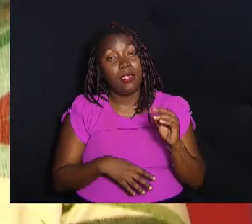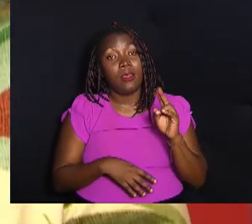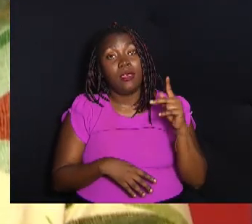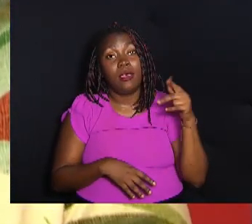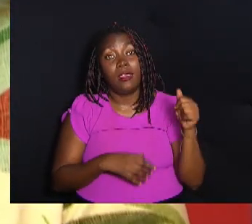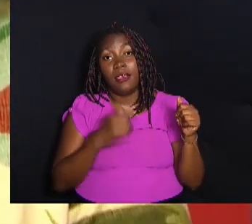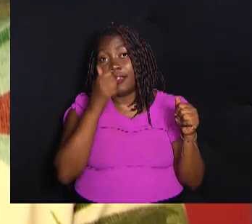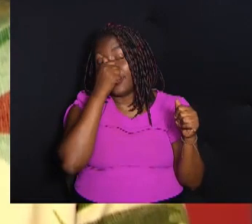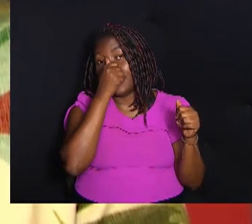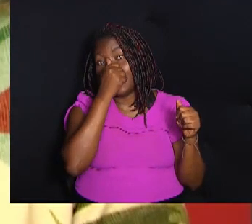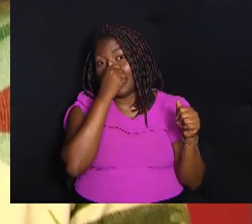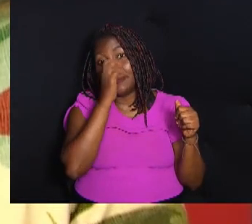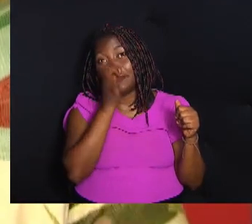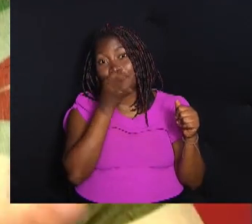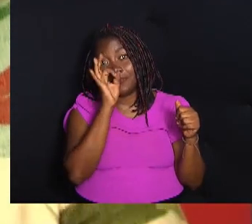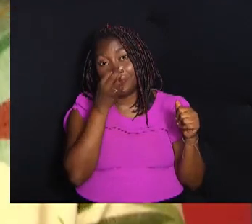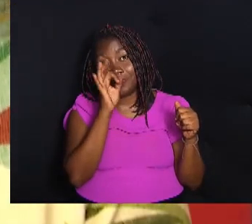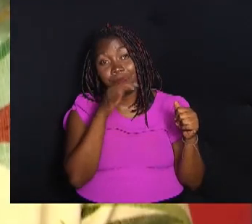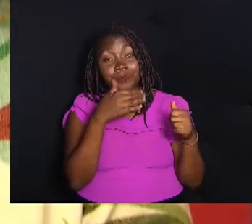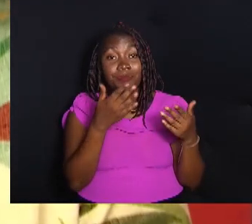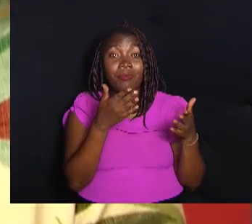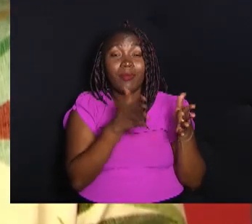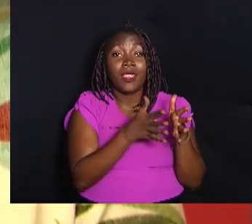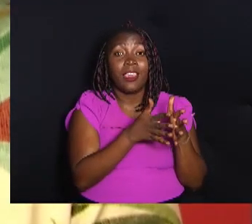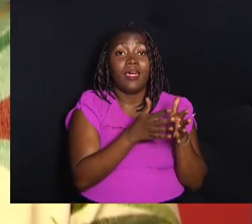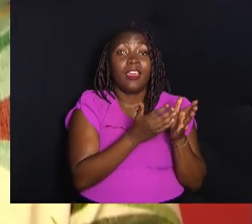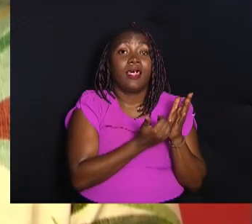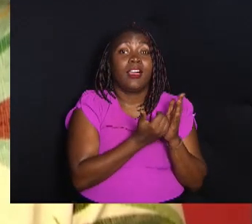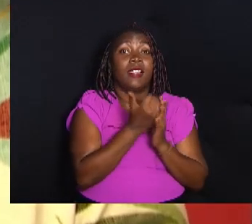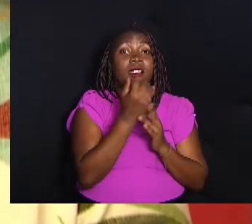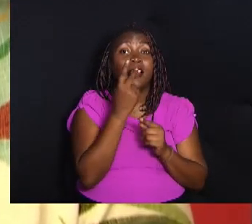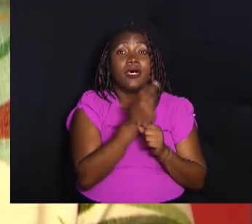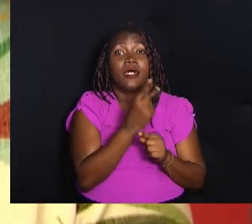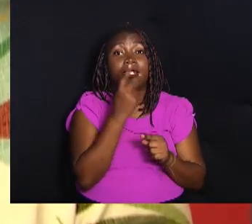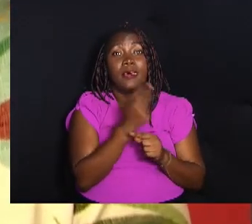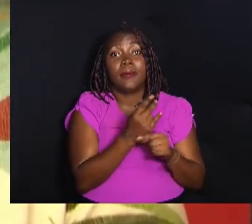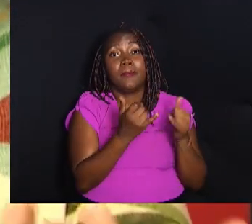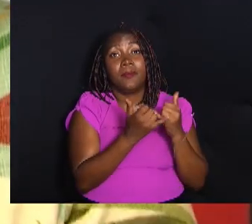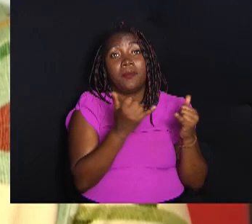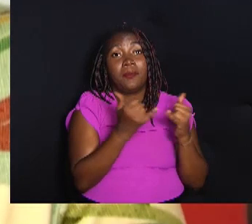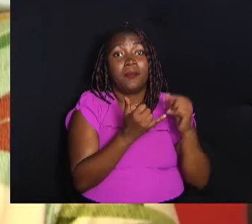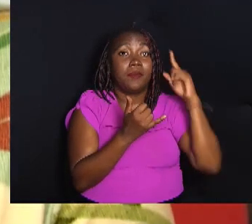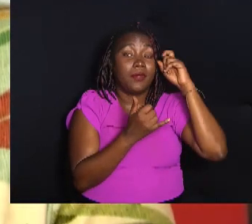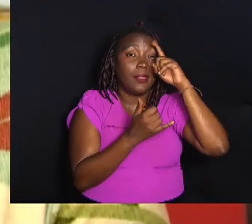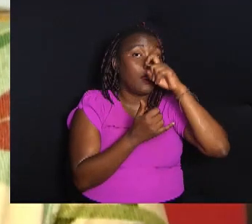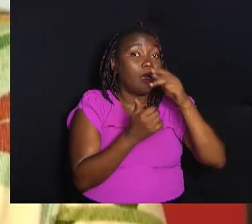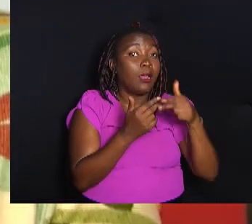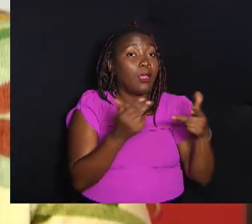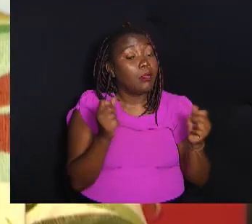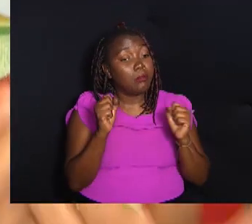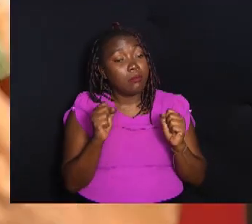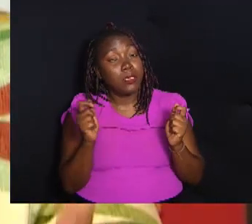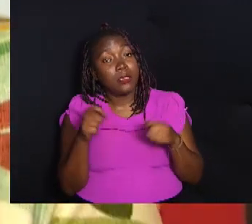lotada né Então na verdade você aumenta a procura na média alta complexidade de questões que poderiam ser resolvidas que